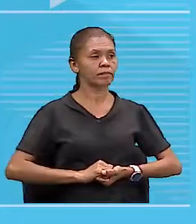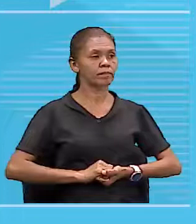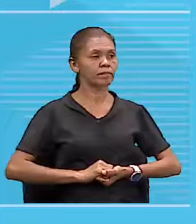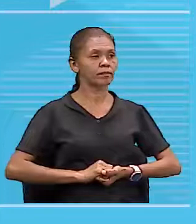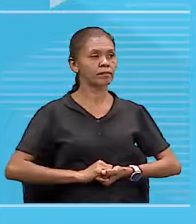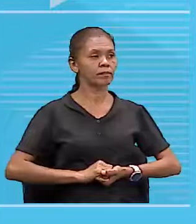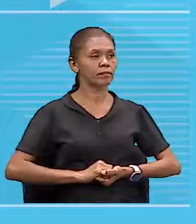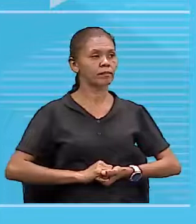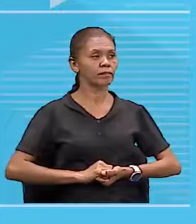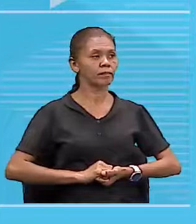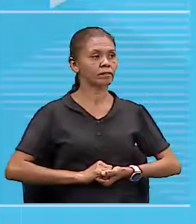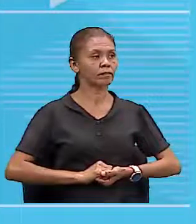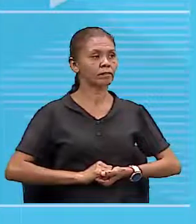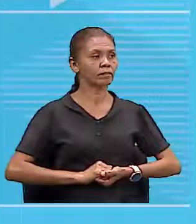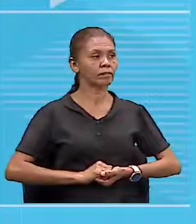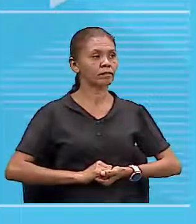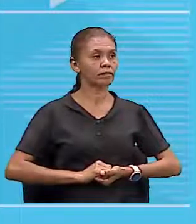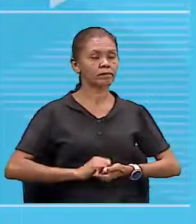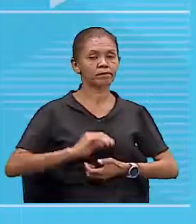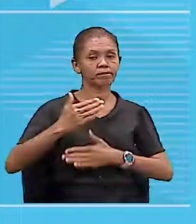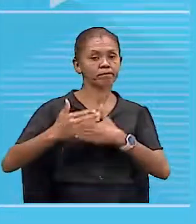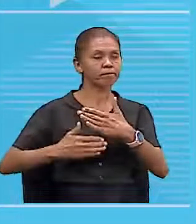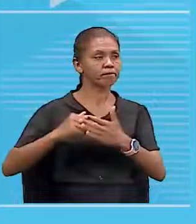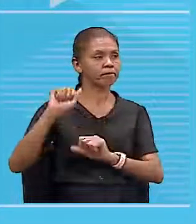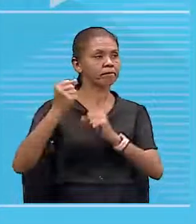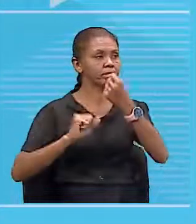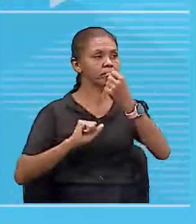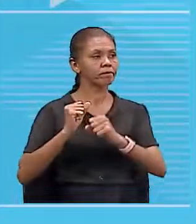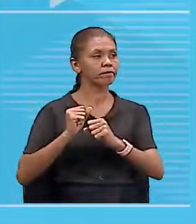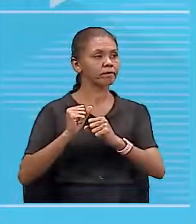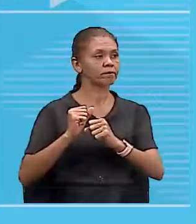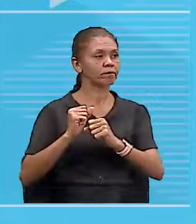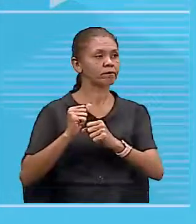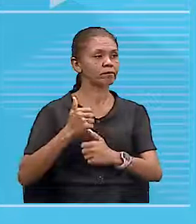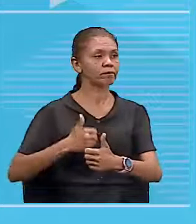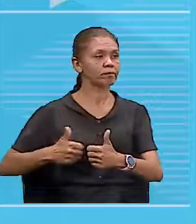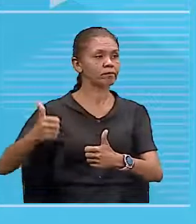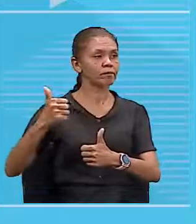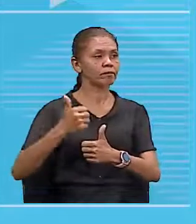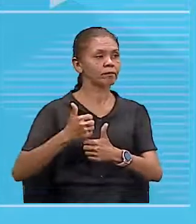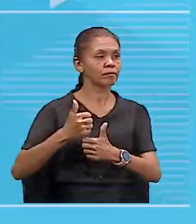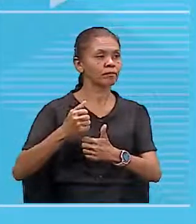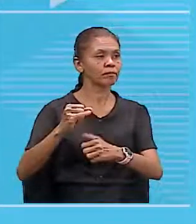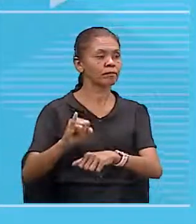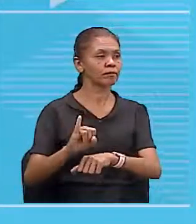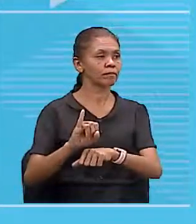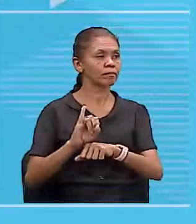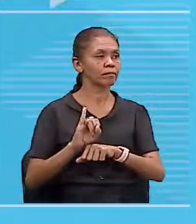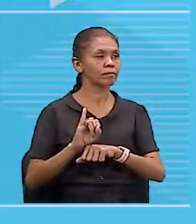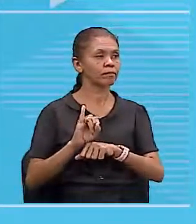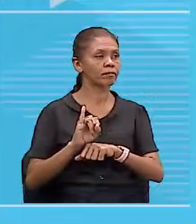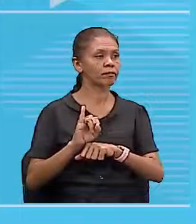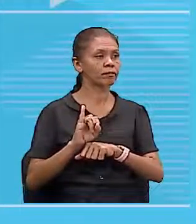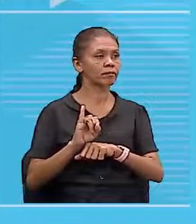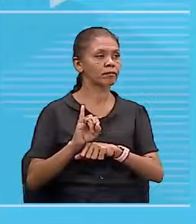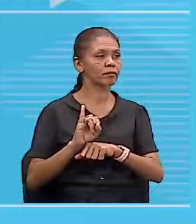processo industrialização programa de substituição de importações programa